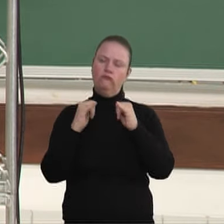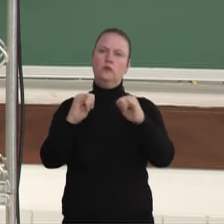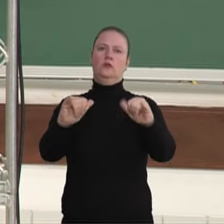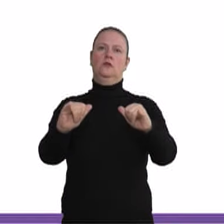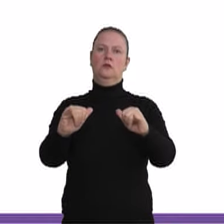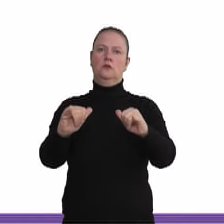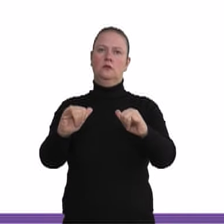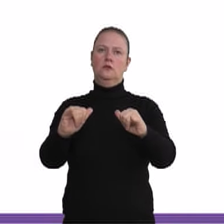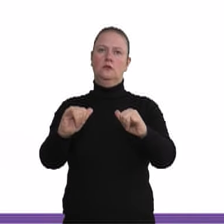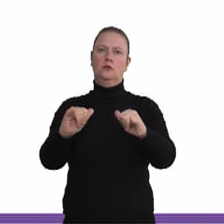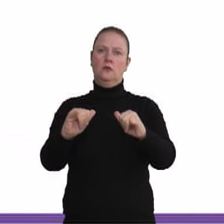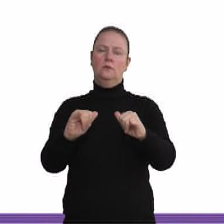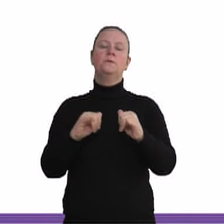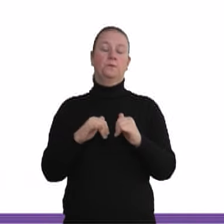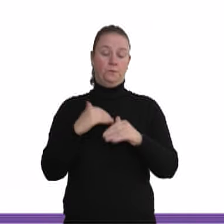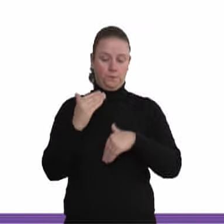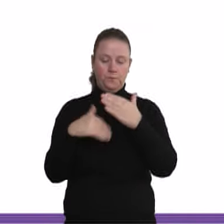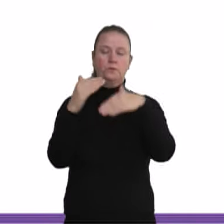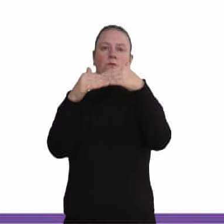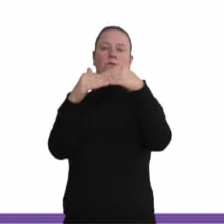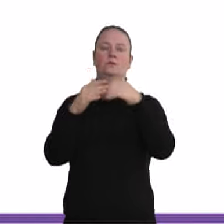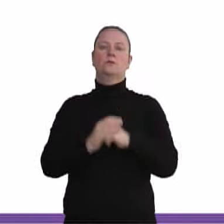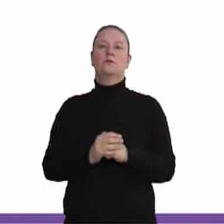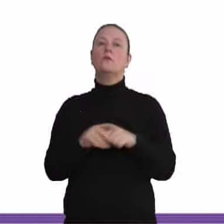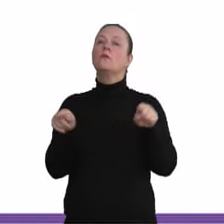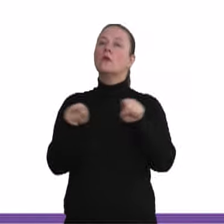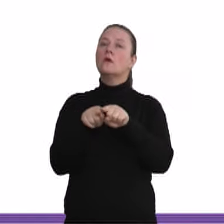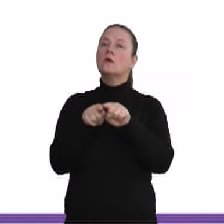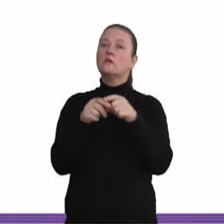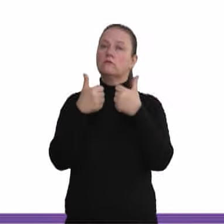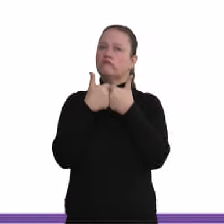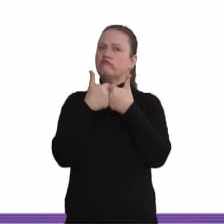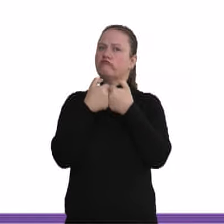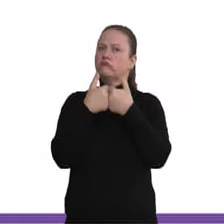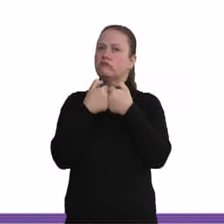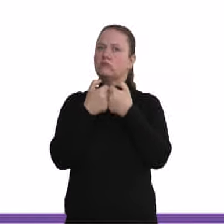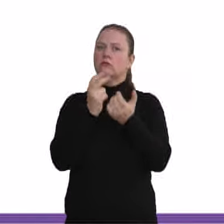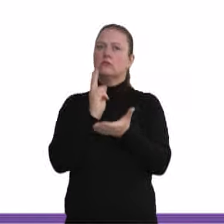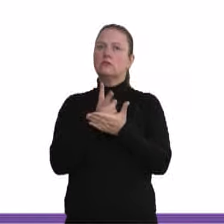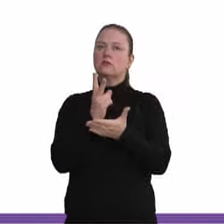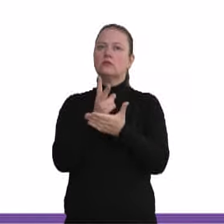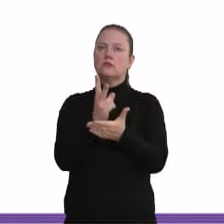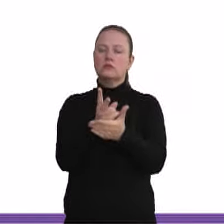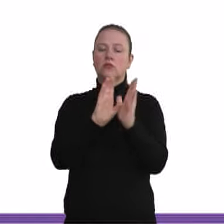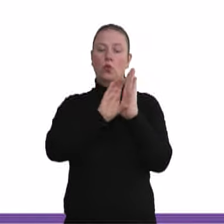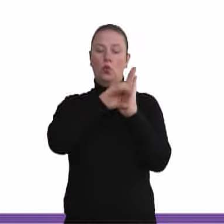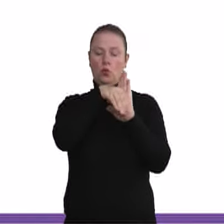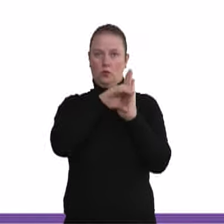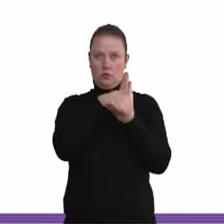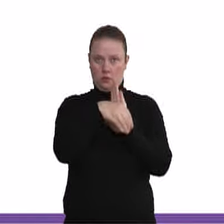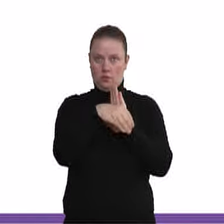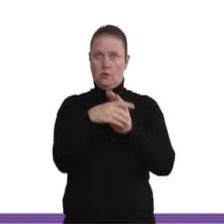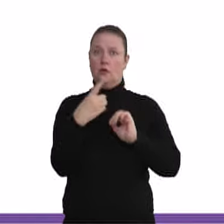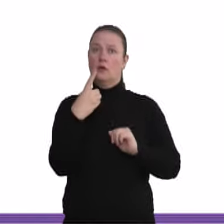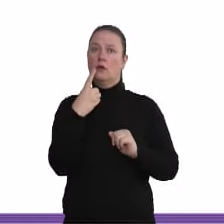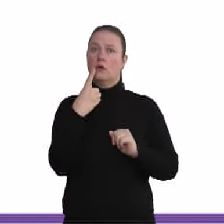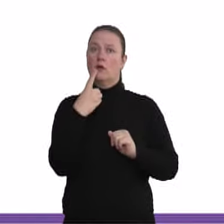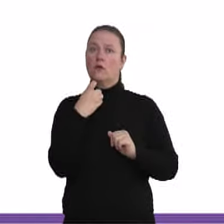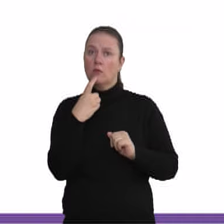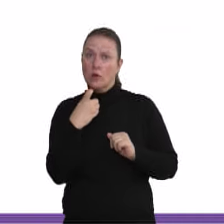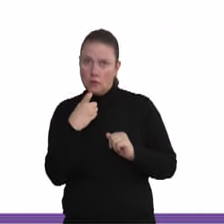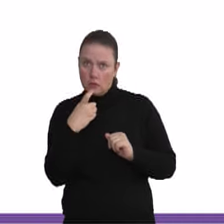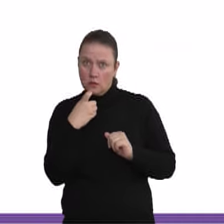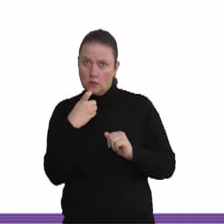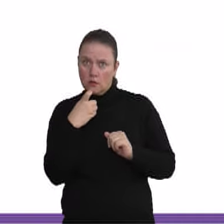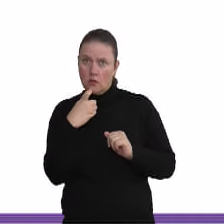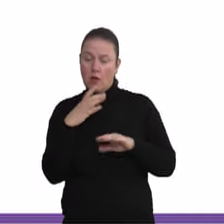ali. Bom, avançando também, na física, sempre trabalhamos com o conceito da cor vermelha, indicando onde